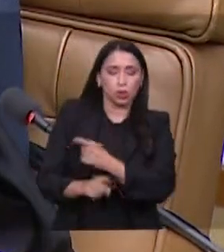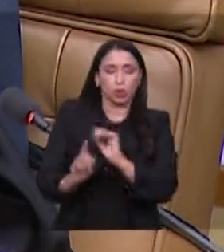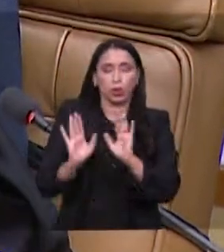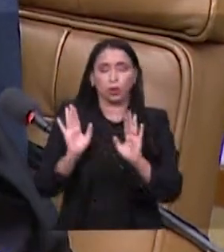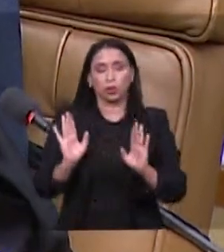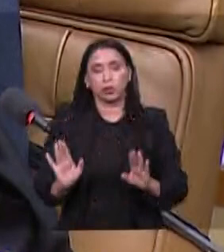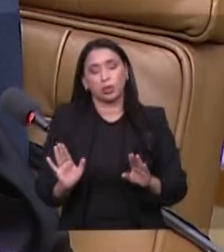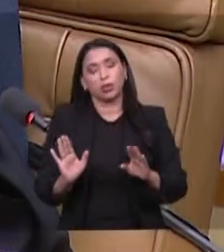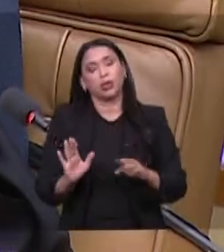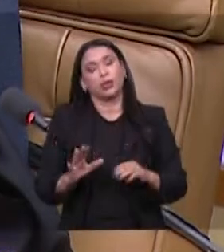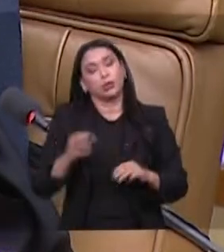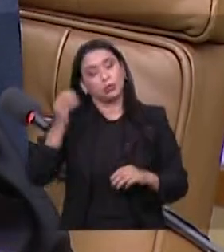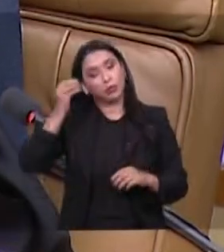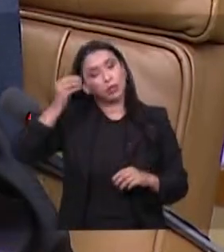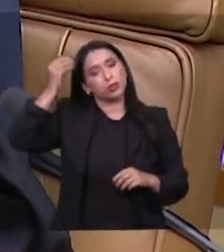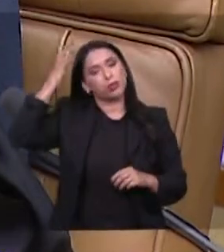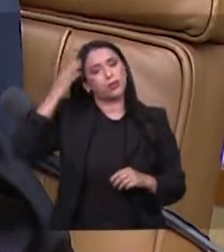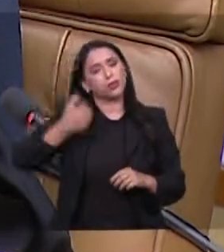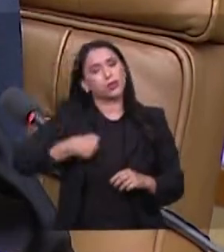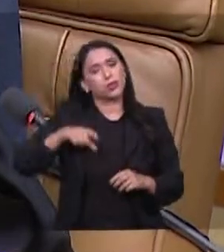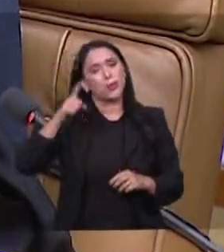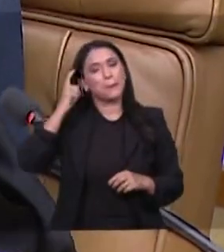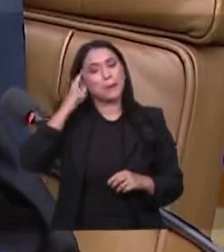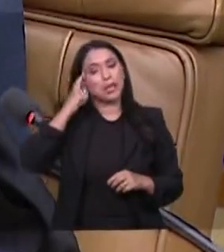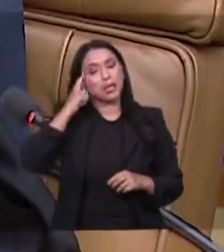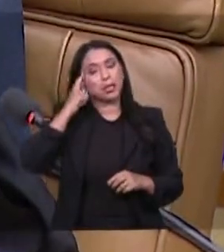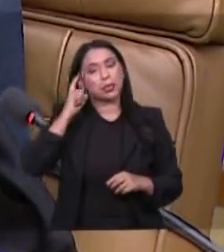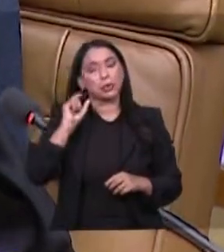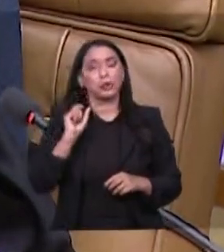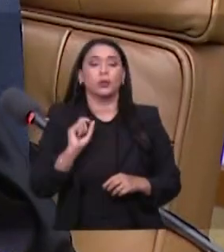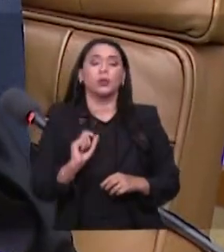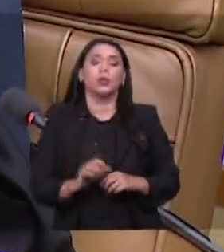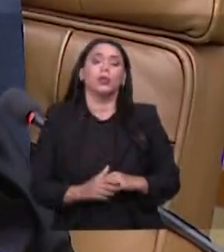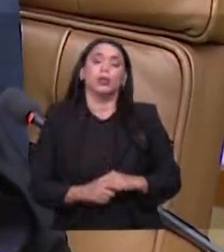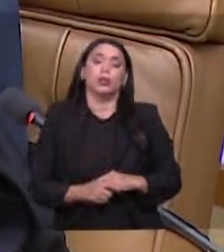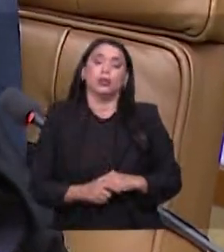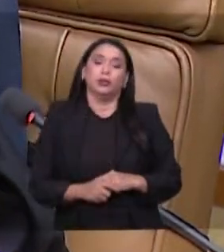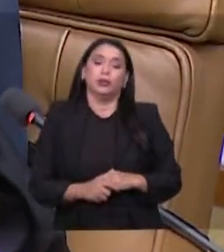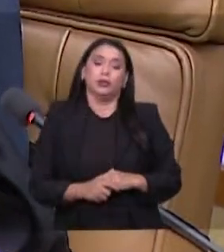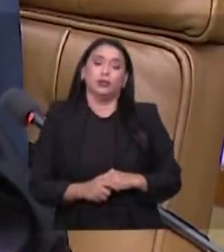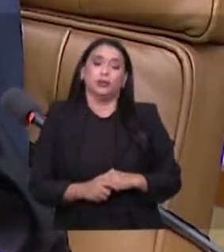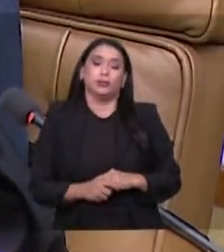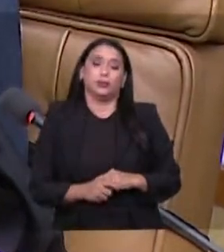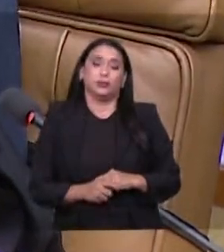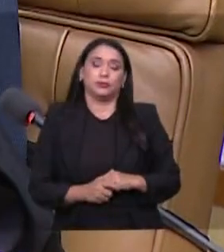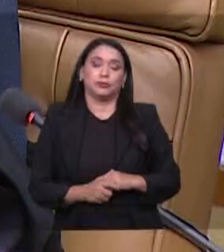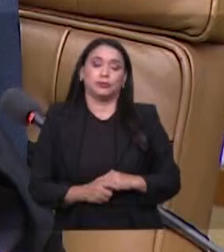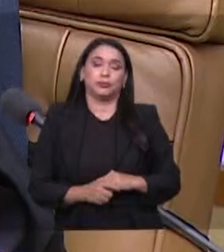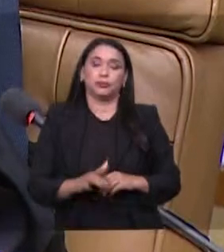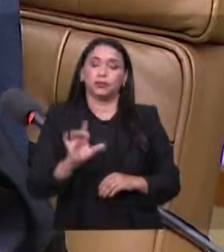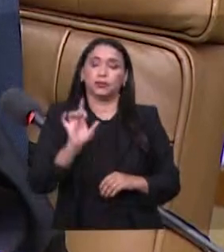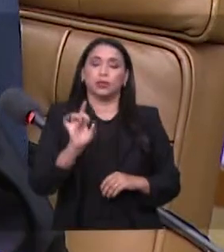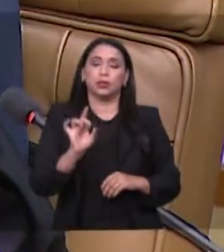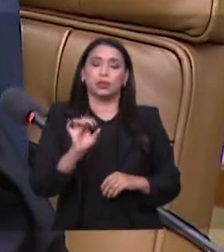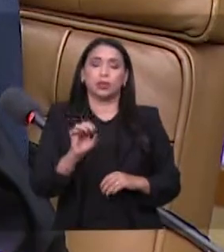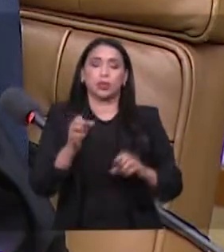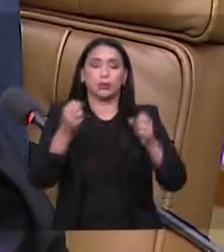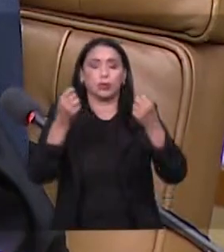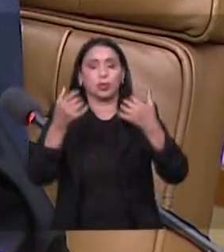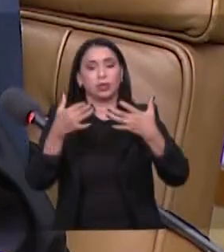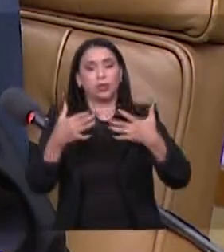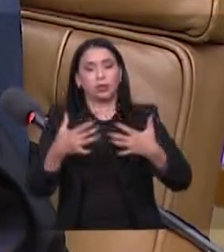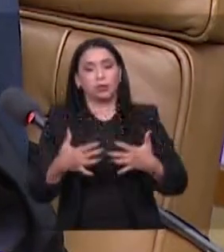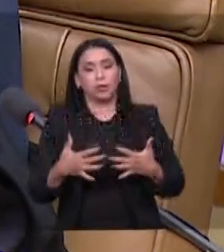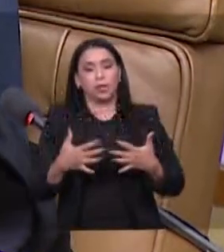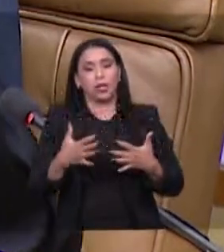Fux, tenho para mim que, apenas para explicitar aos colegas o